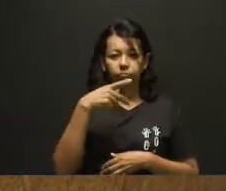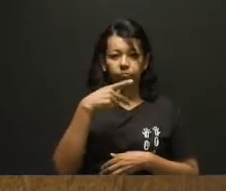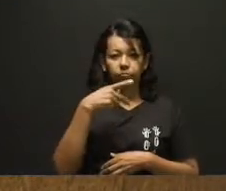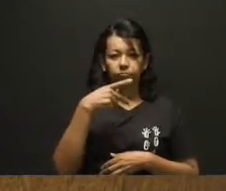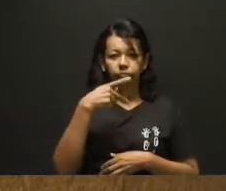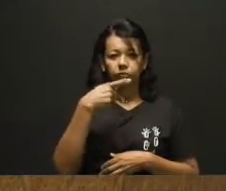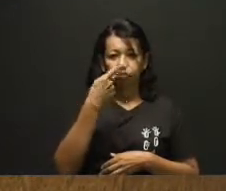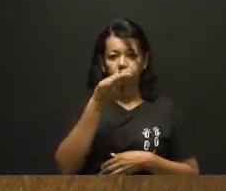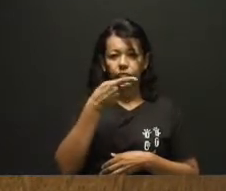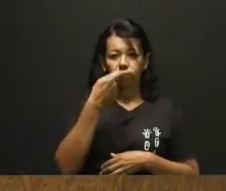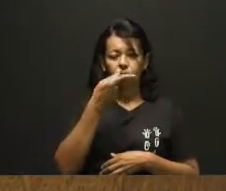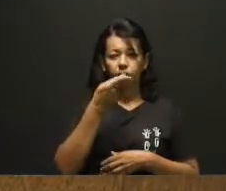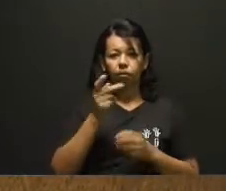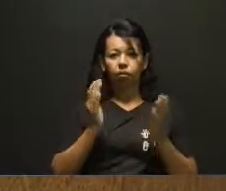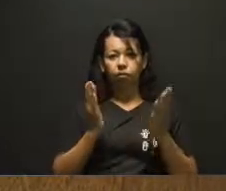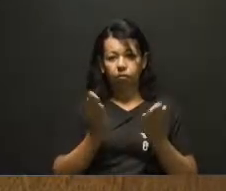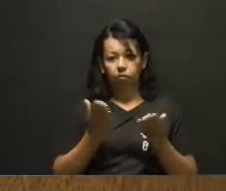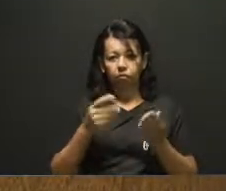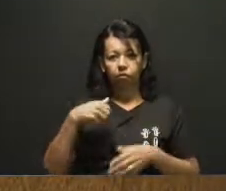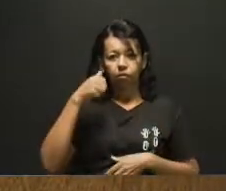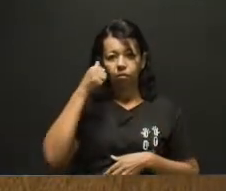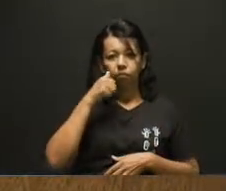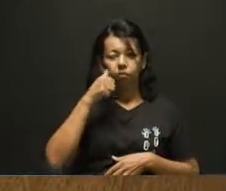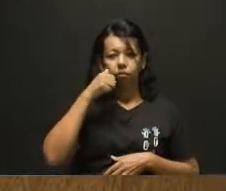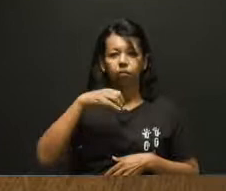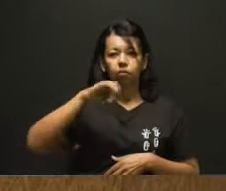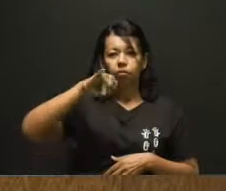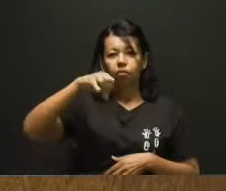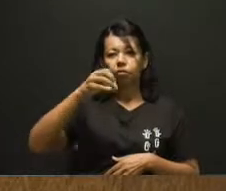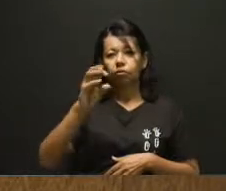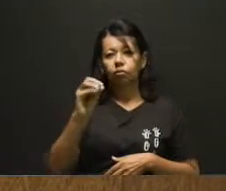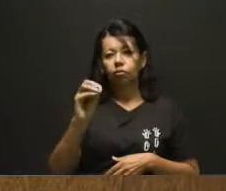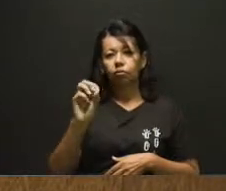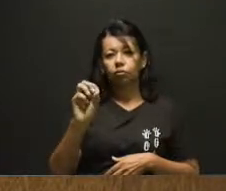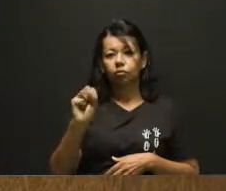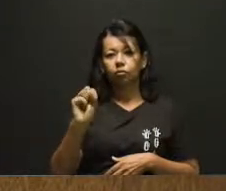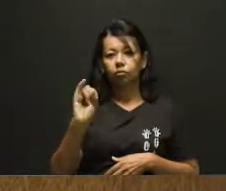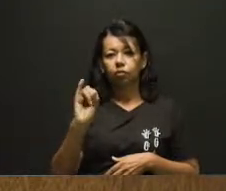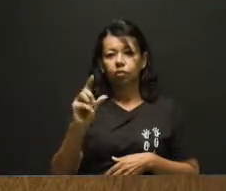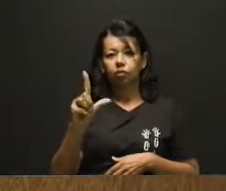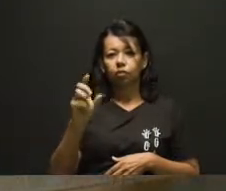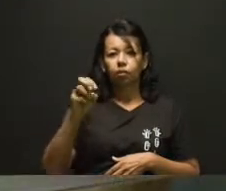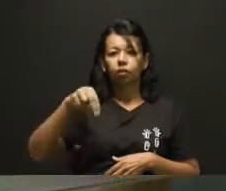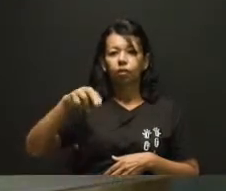senhora josilene alves dos santos que é presidente do campeão keke